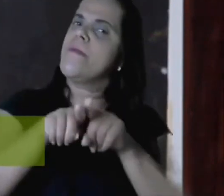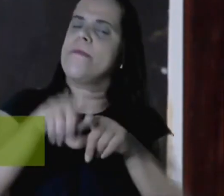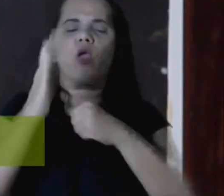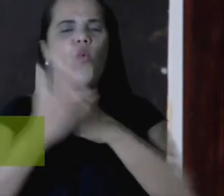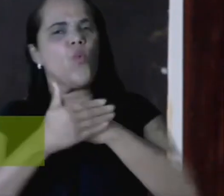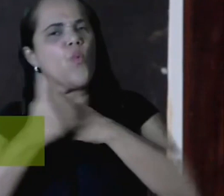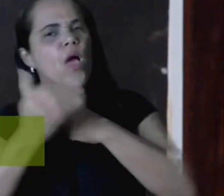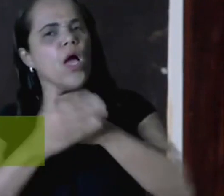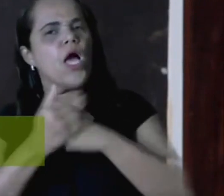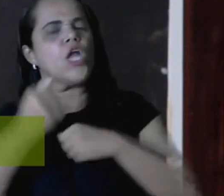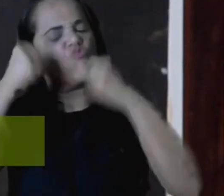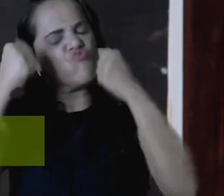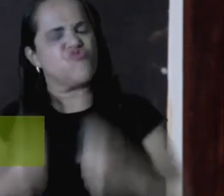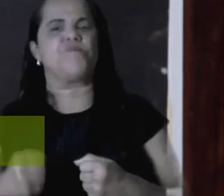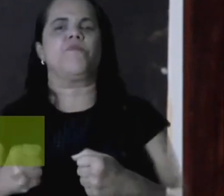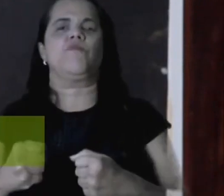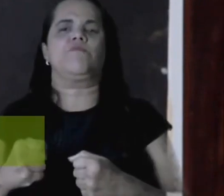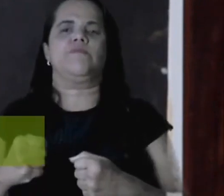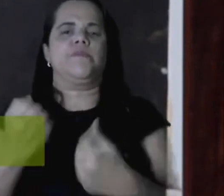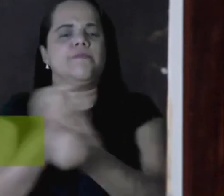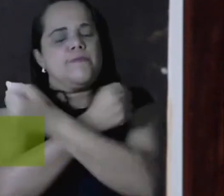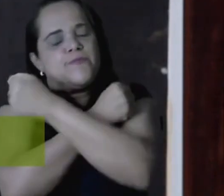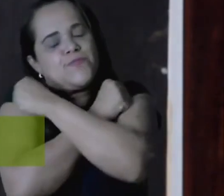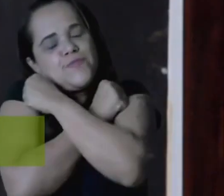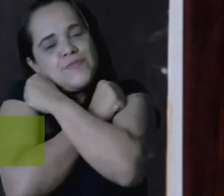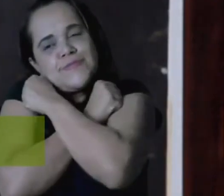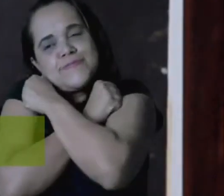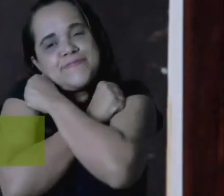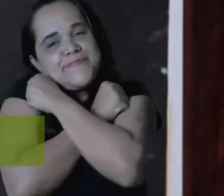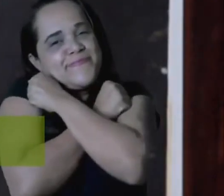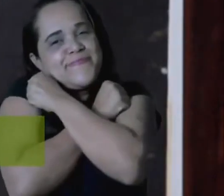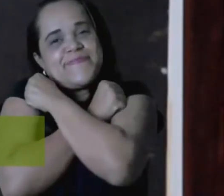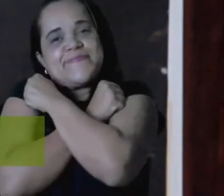chorar, pelo amparo nos